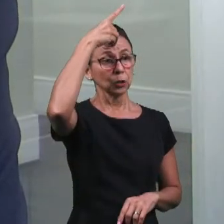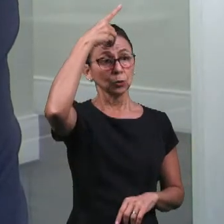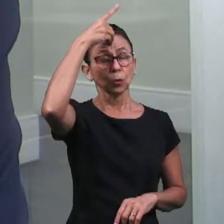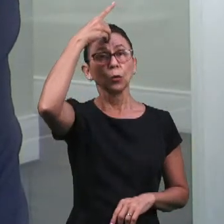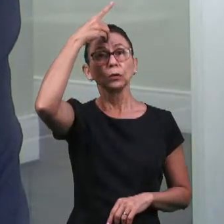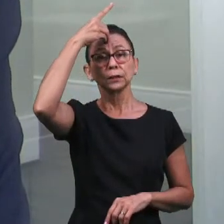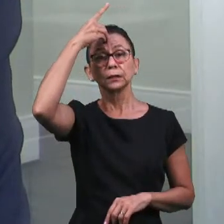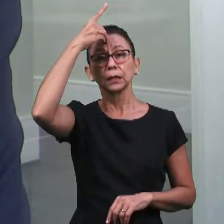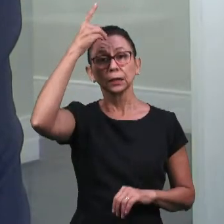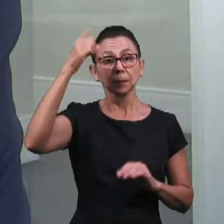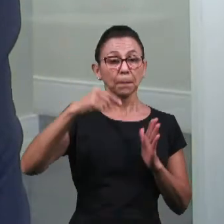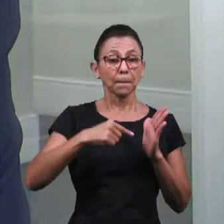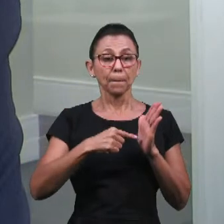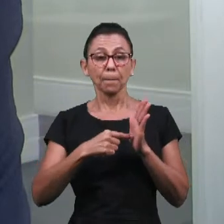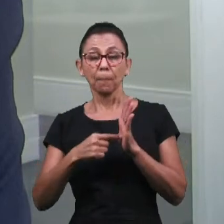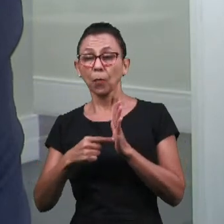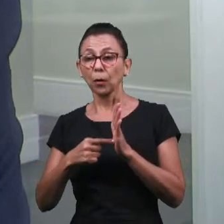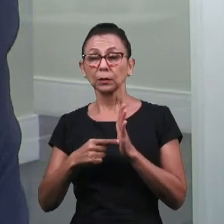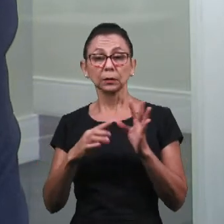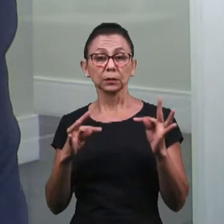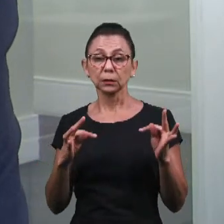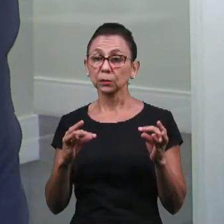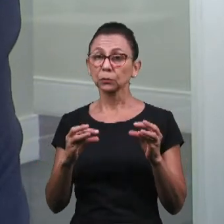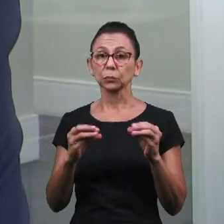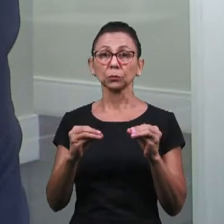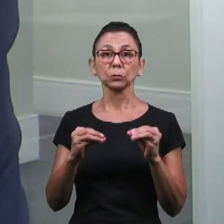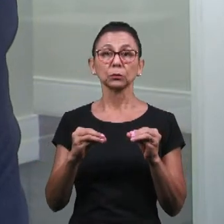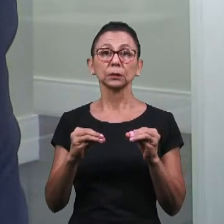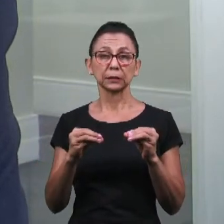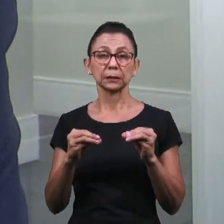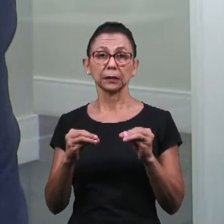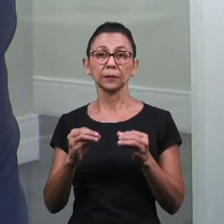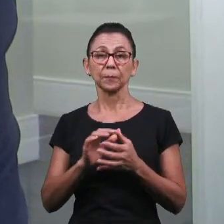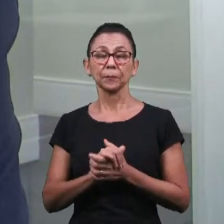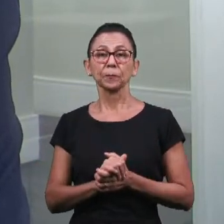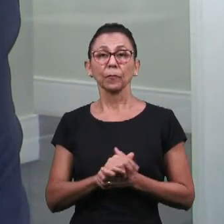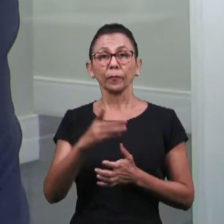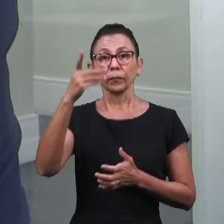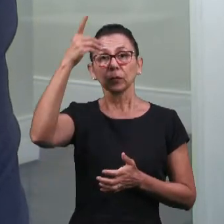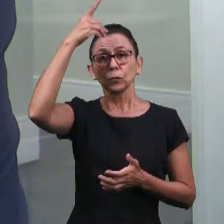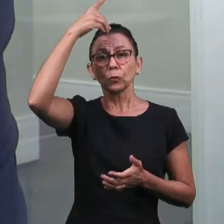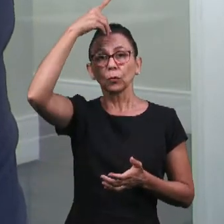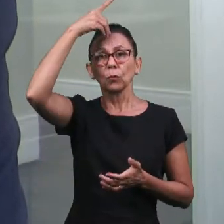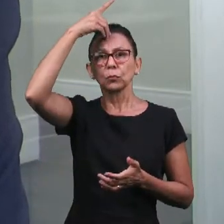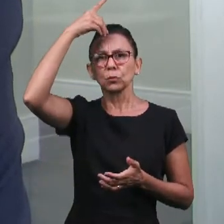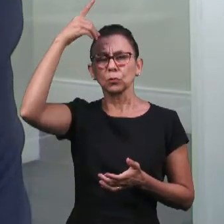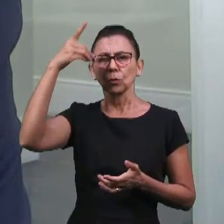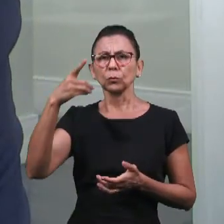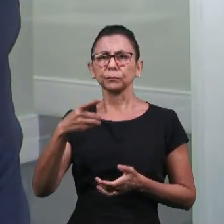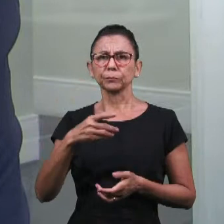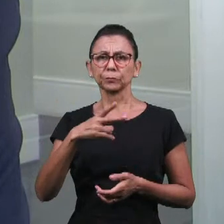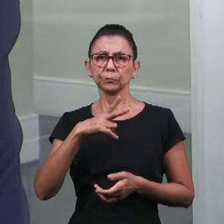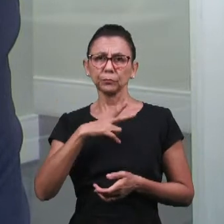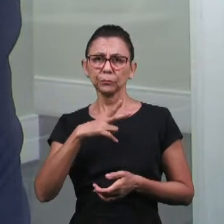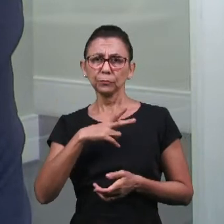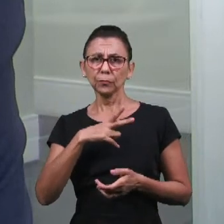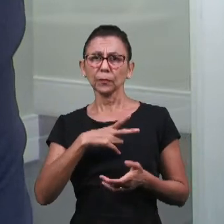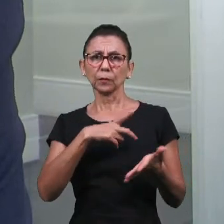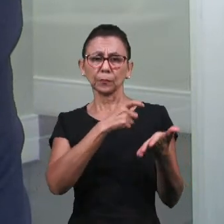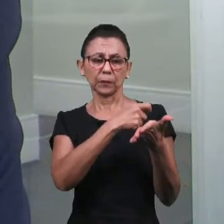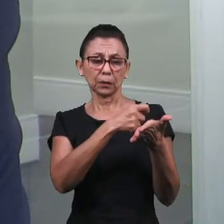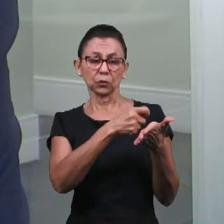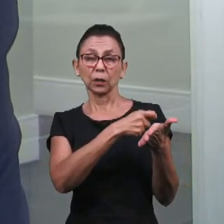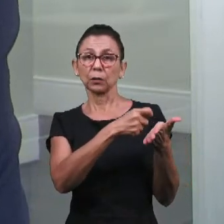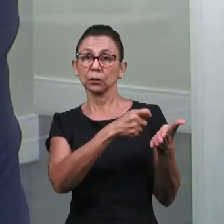direção, não é? Que a gente anota e guarda, não é? Quando para dirigir a vida, e mostra